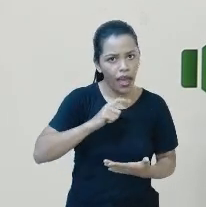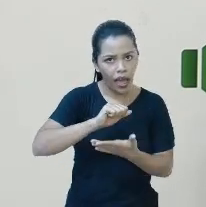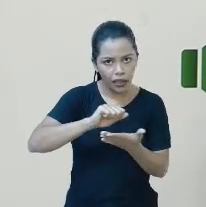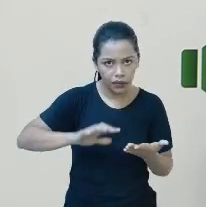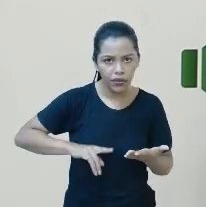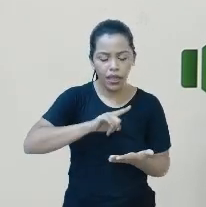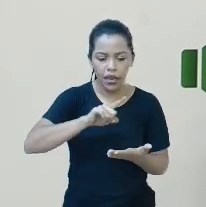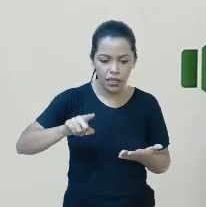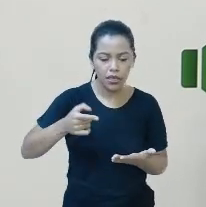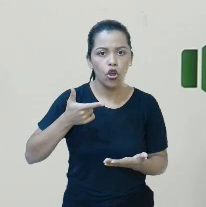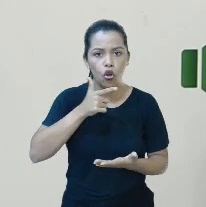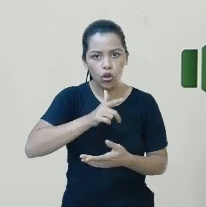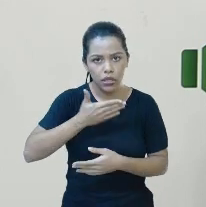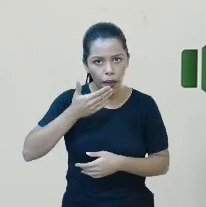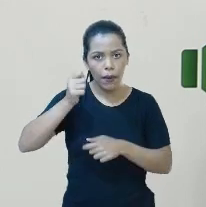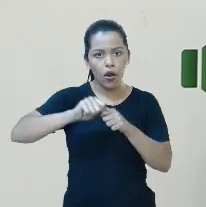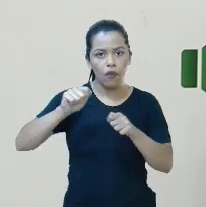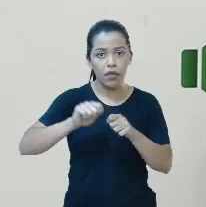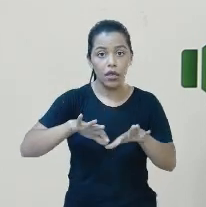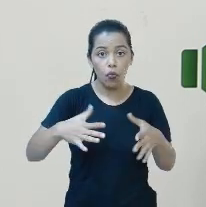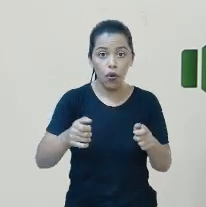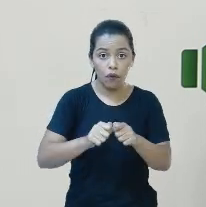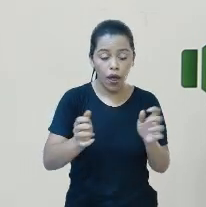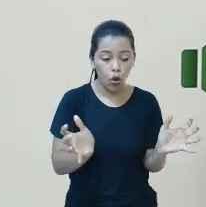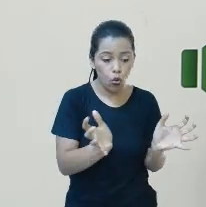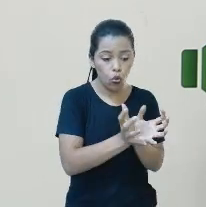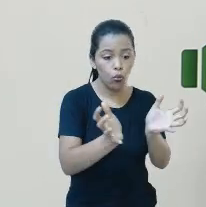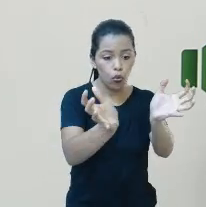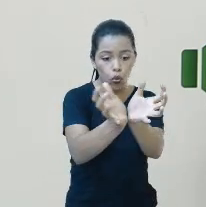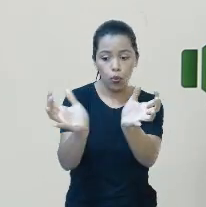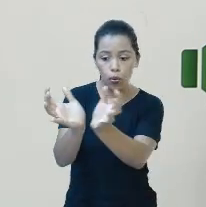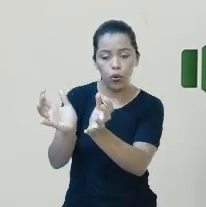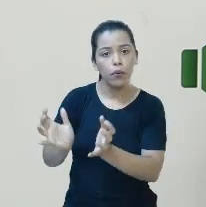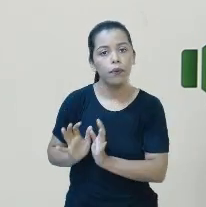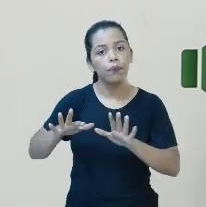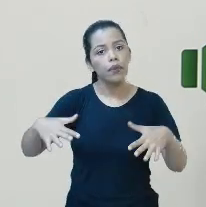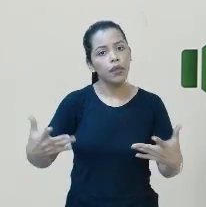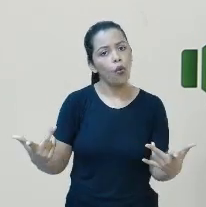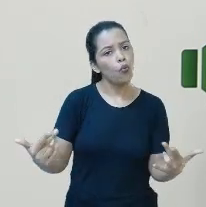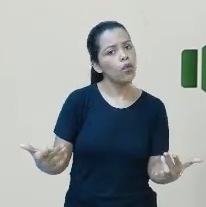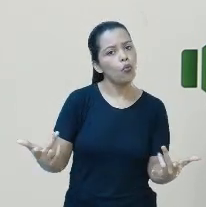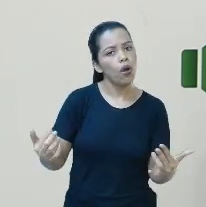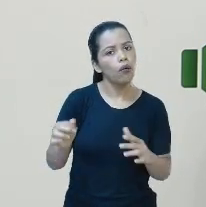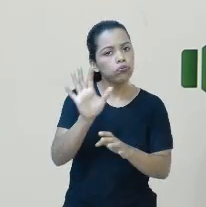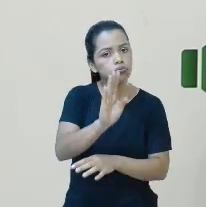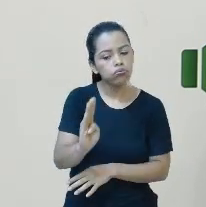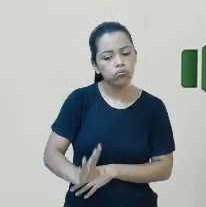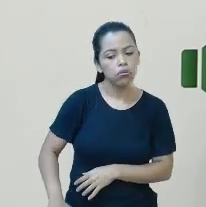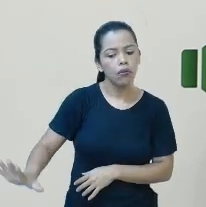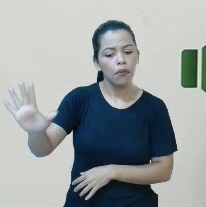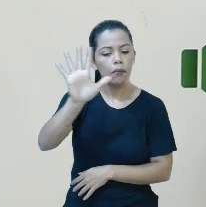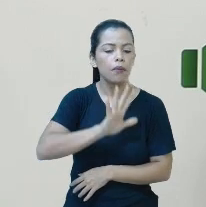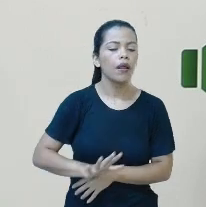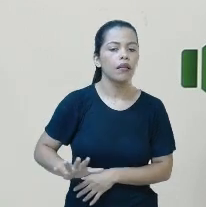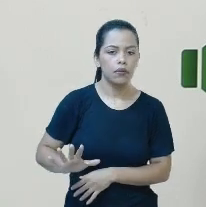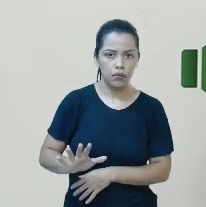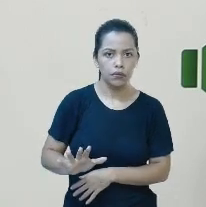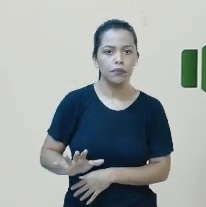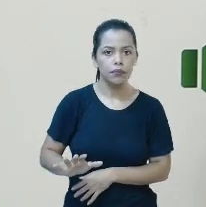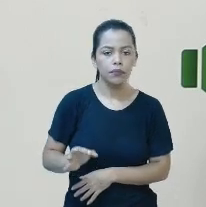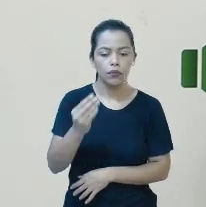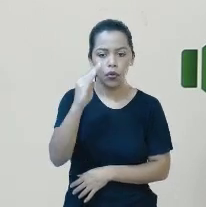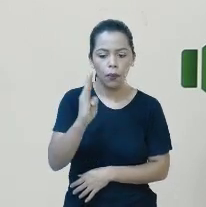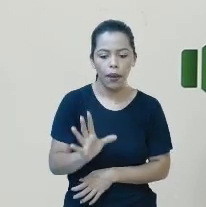que funcionam melhor quando são feitas em grupo. Então, a regionalização do país é isso. O país foi dividido